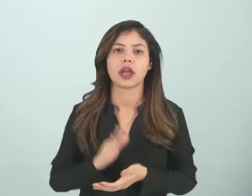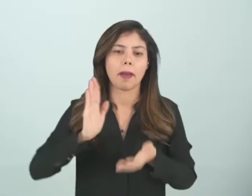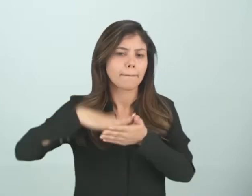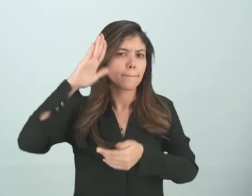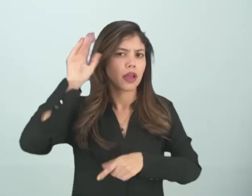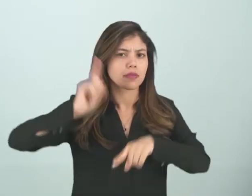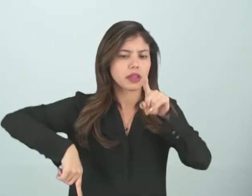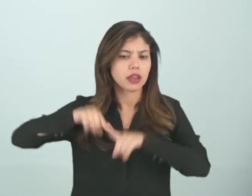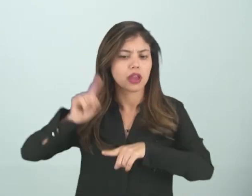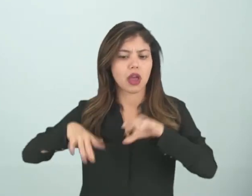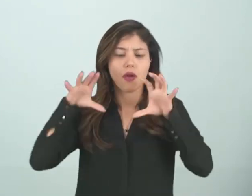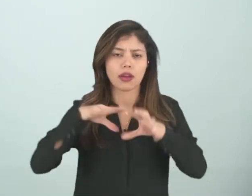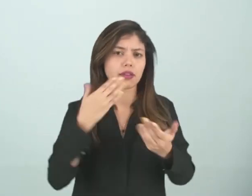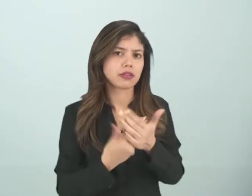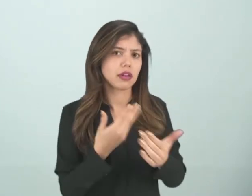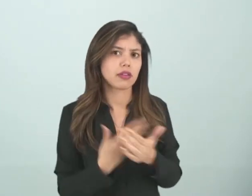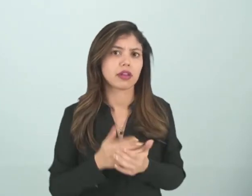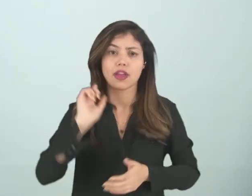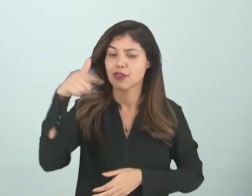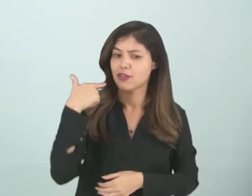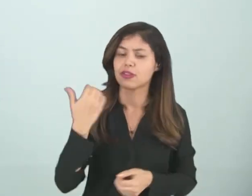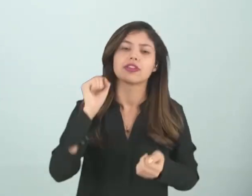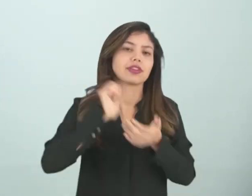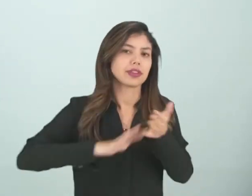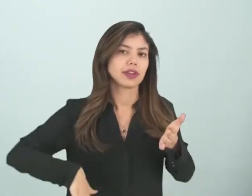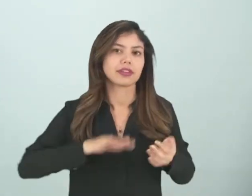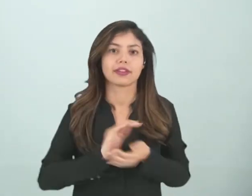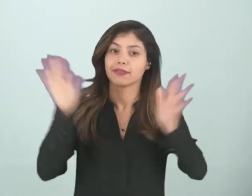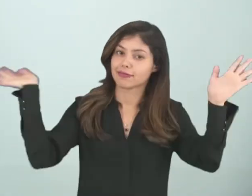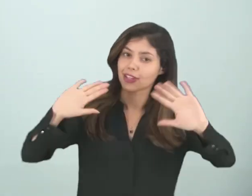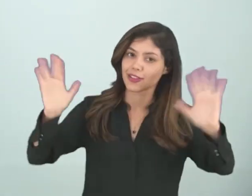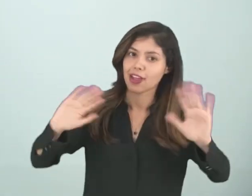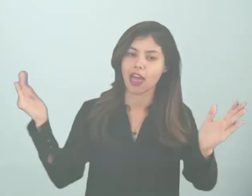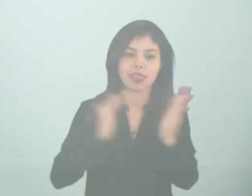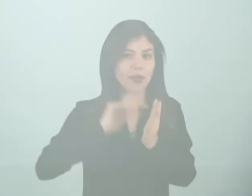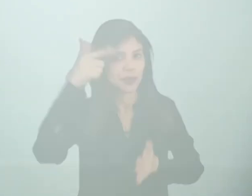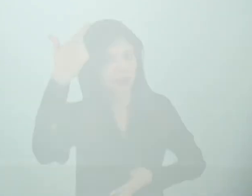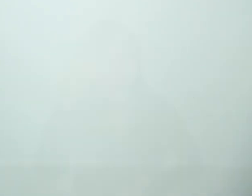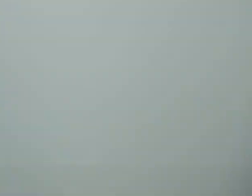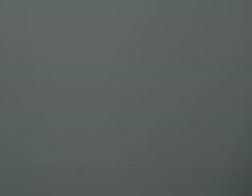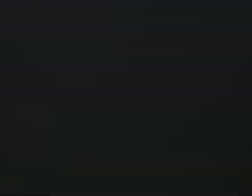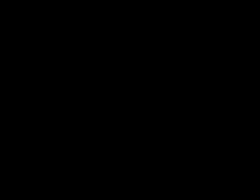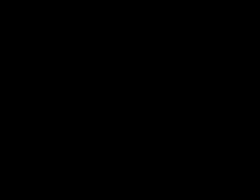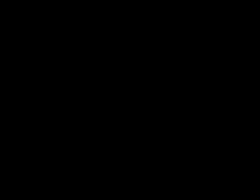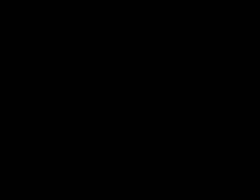mais materiais a respeito dessa aula e outros exercícios. Tchau, tchau e até a próxima.